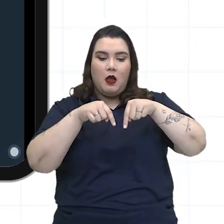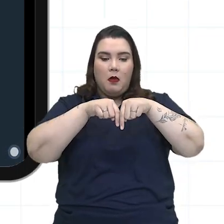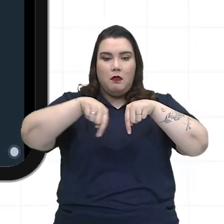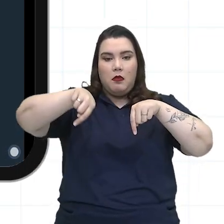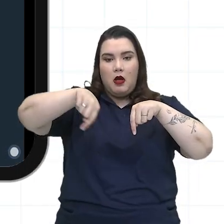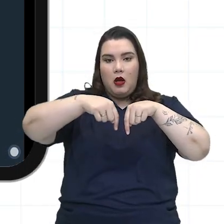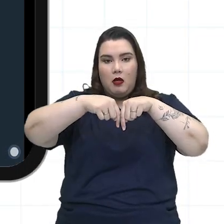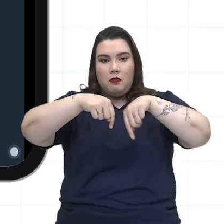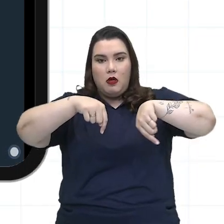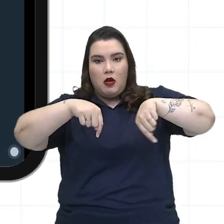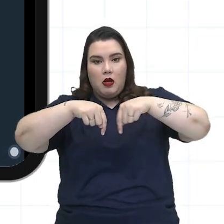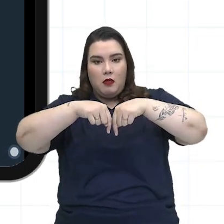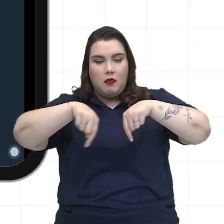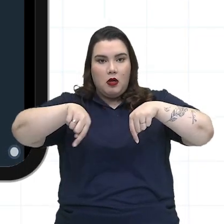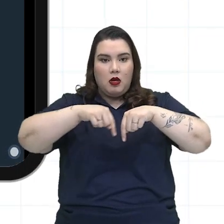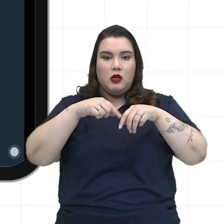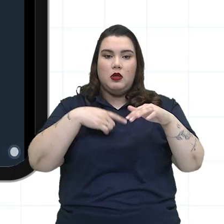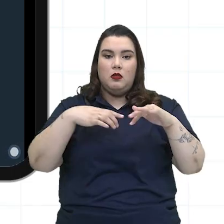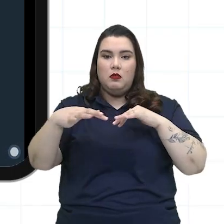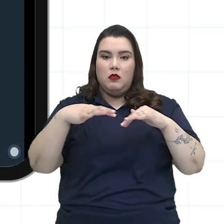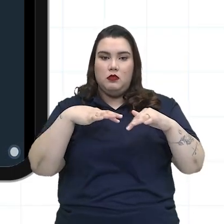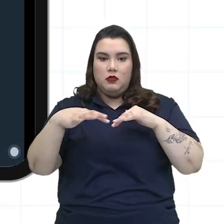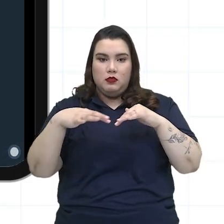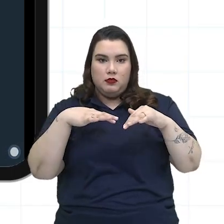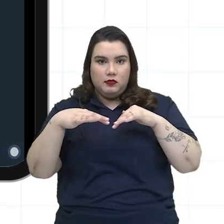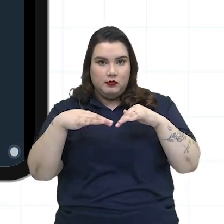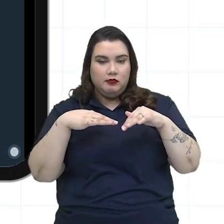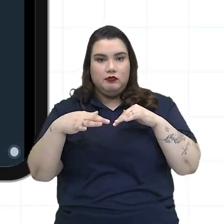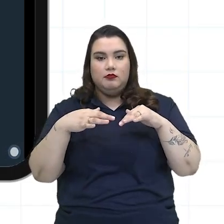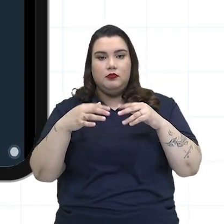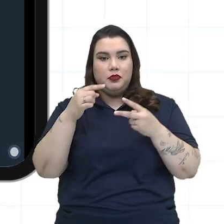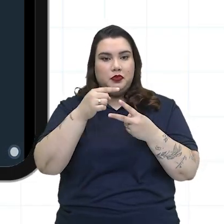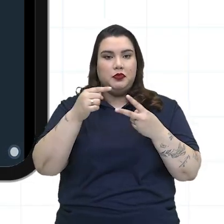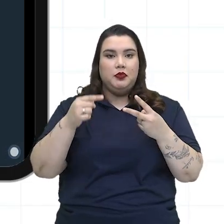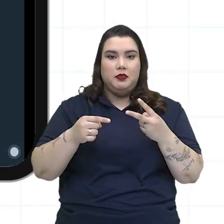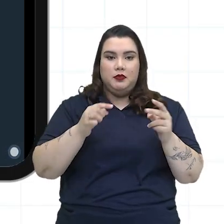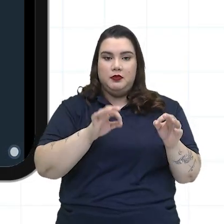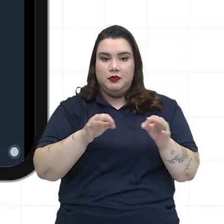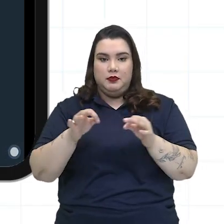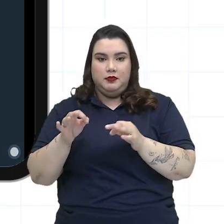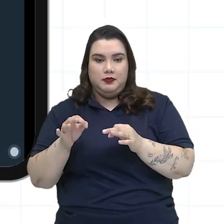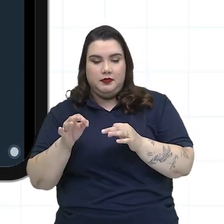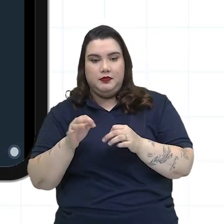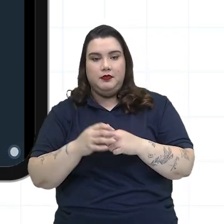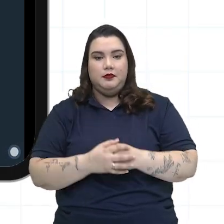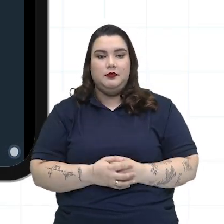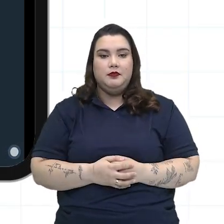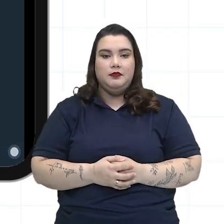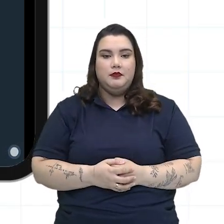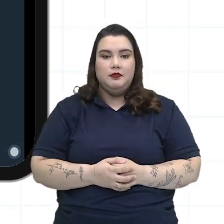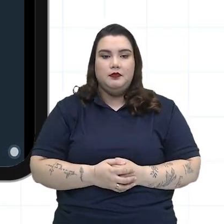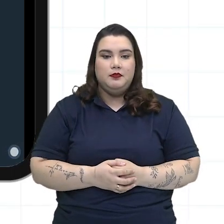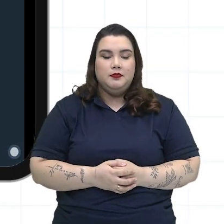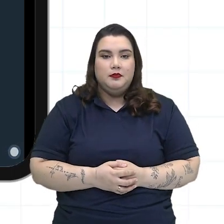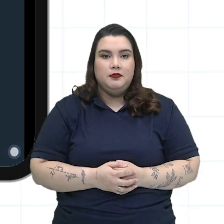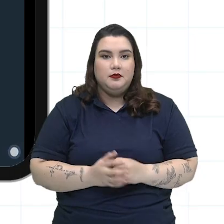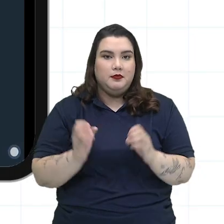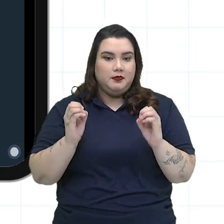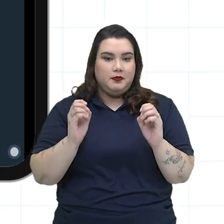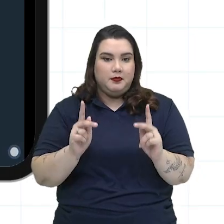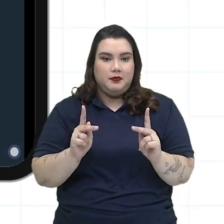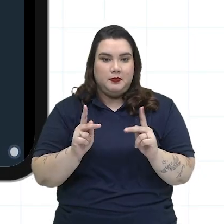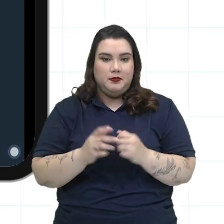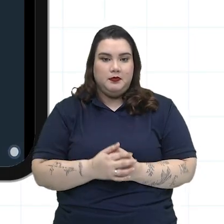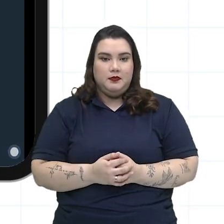você mexe, né, o encontro desses dois ossos, do quadril com o fêmur,